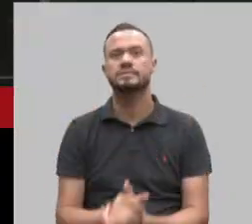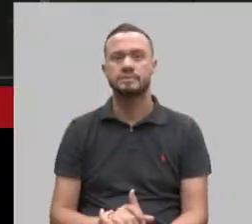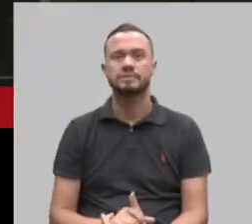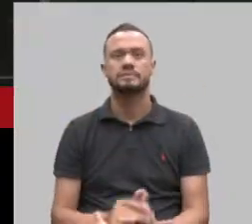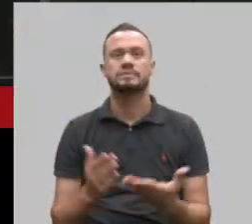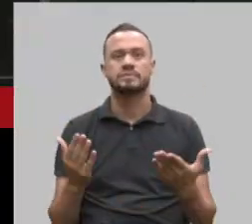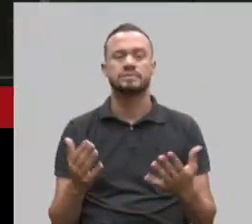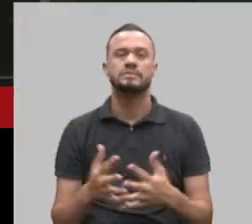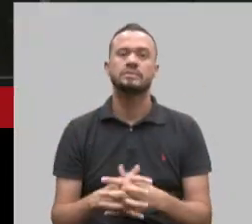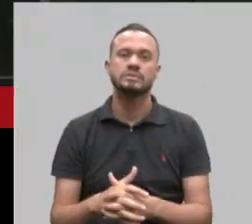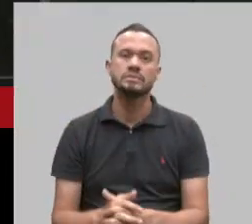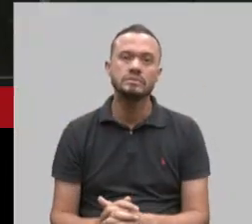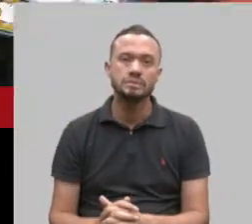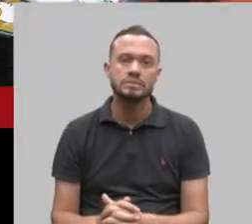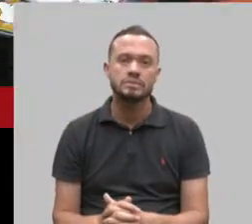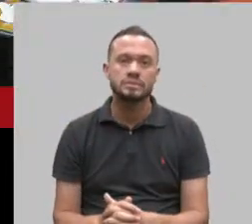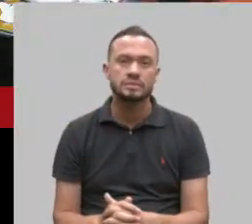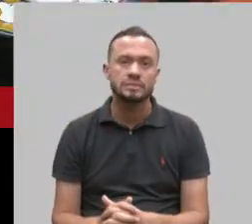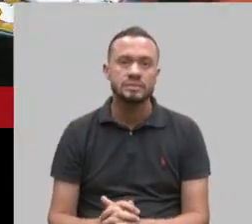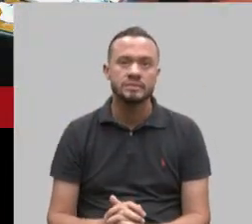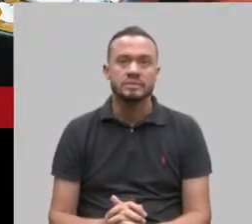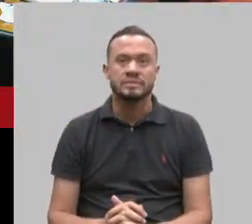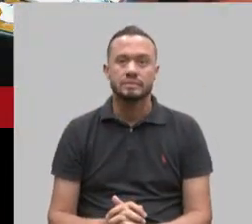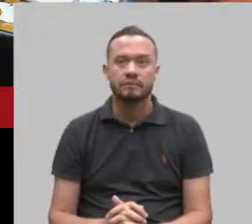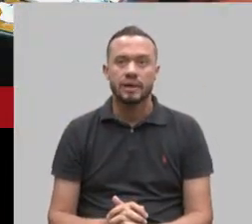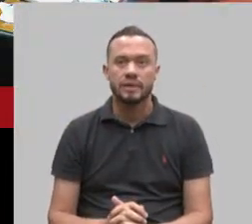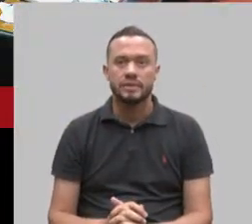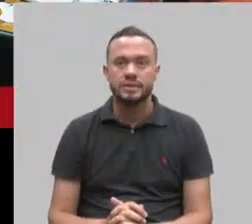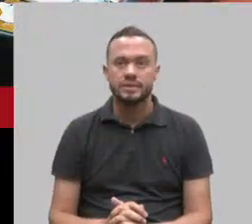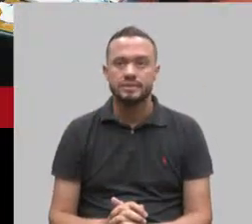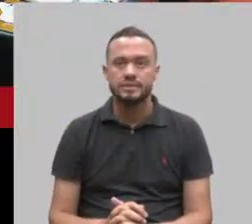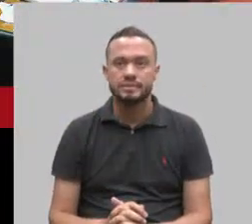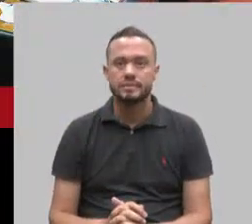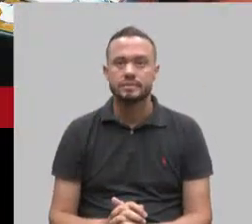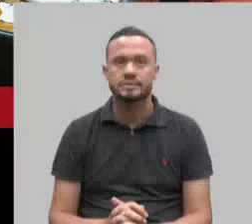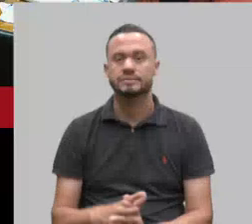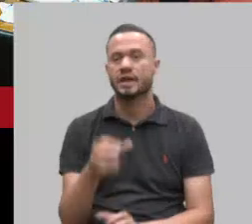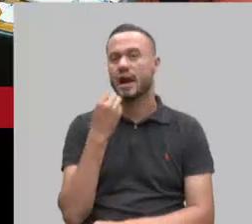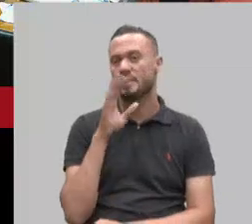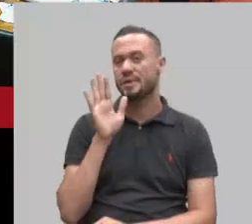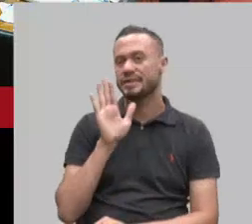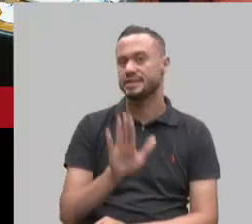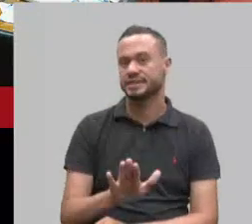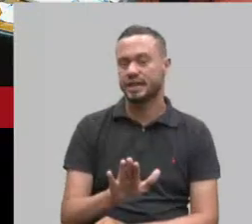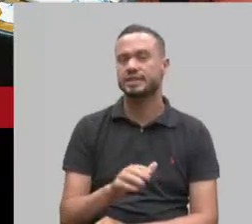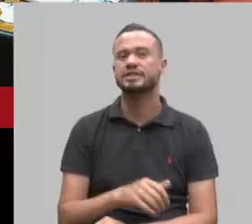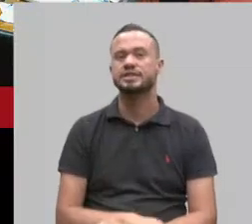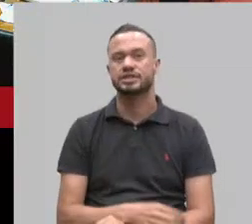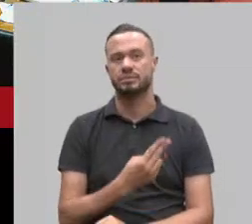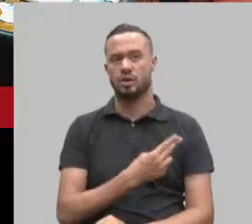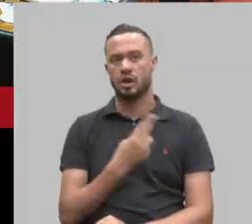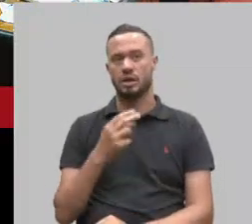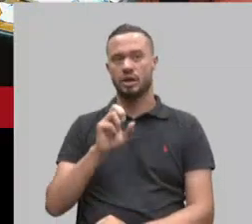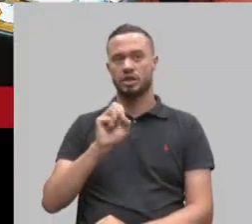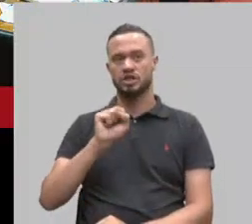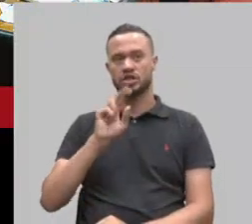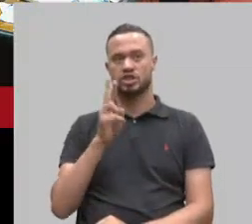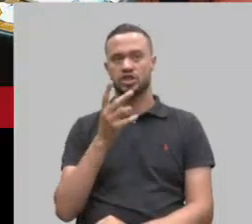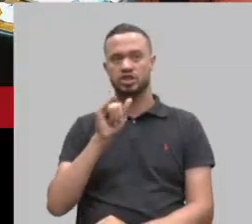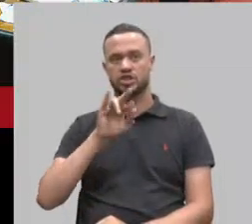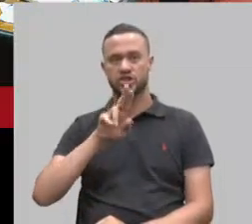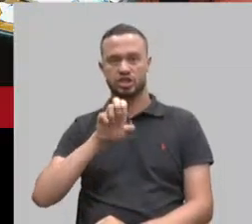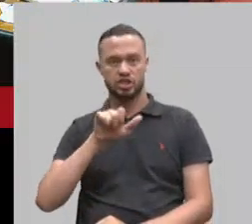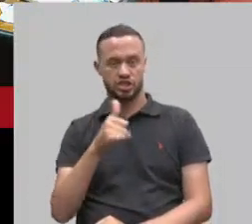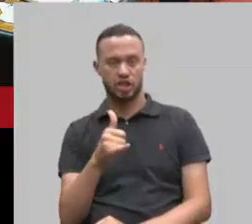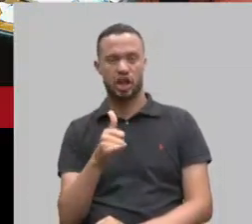Shirley Shirley pode passar isso obrigada boa tarde boa tarde meu nome é shir eu ven representar o Parlamento jovem de